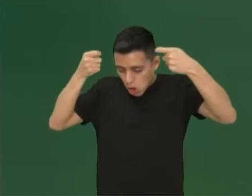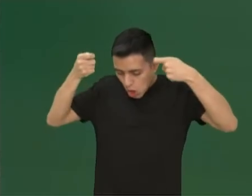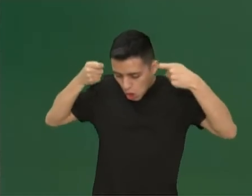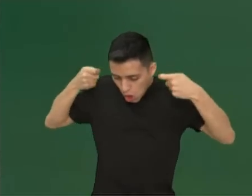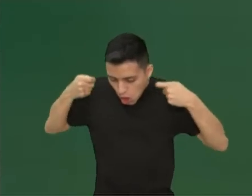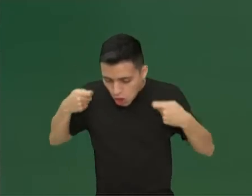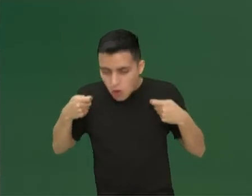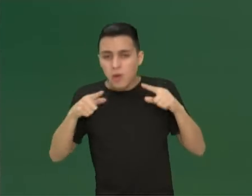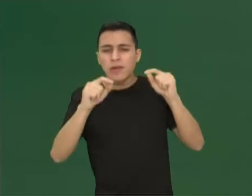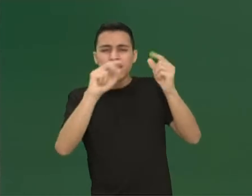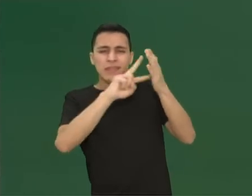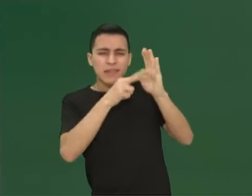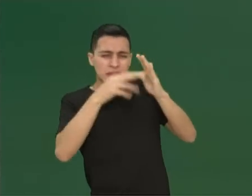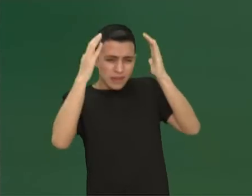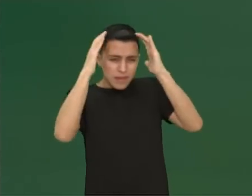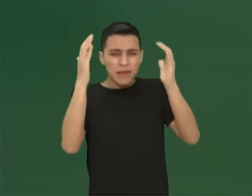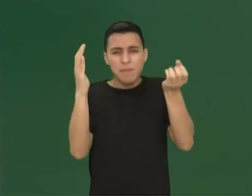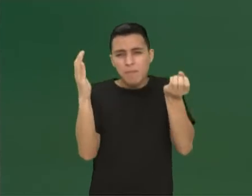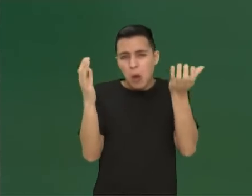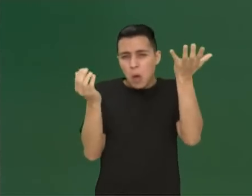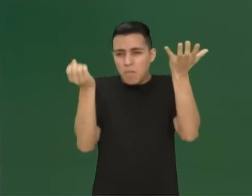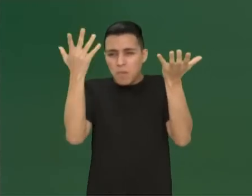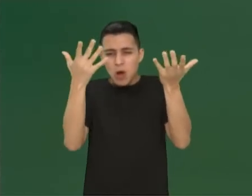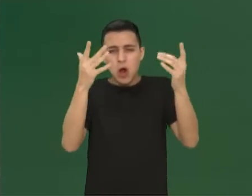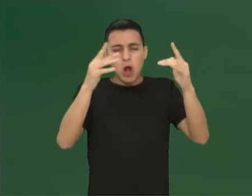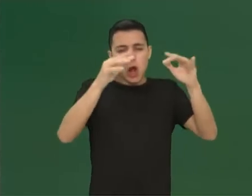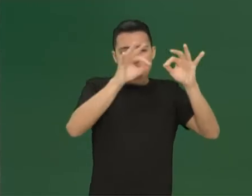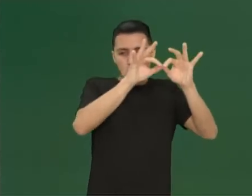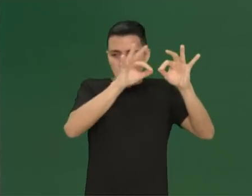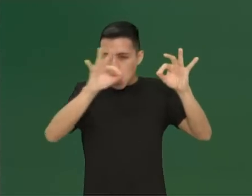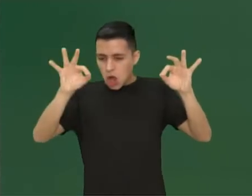É lá que eu vou ter os meus impulsos nervosos.